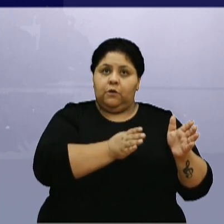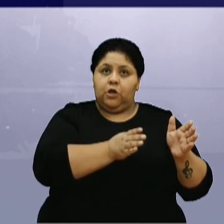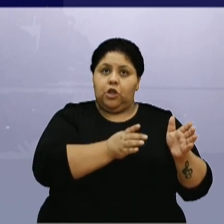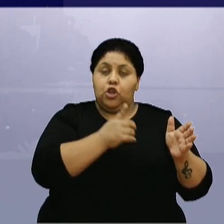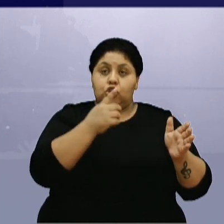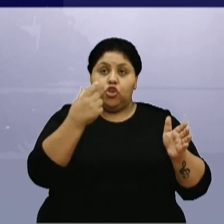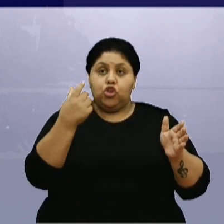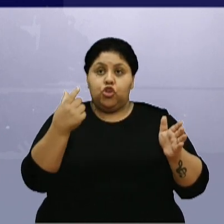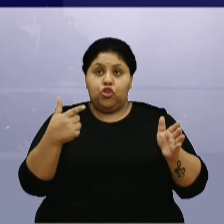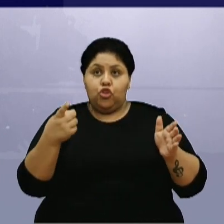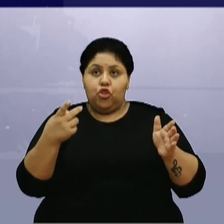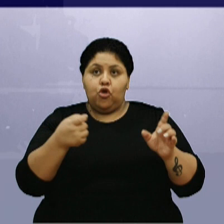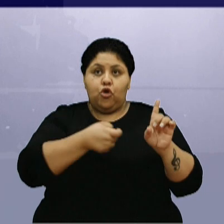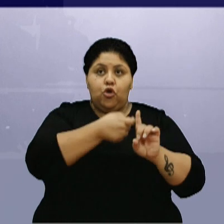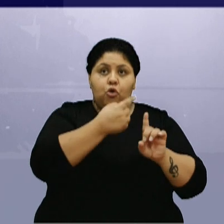meses.